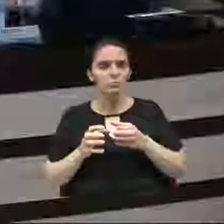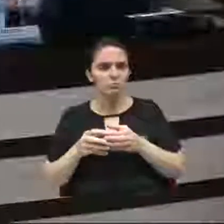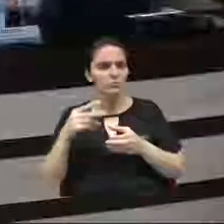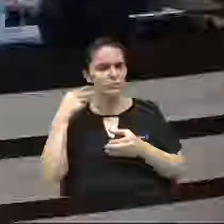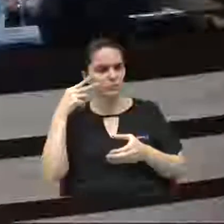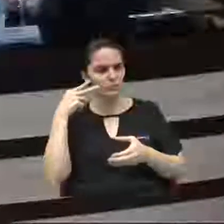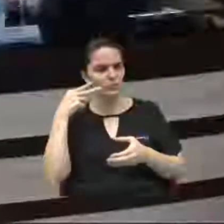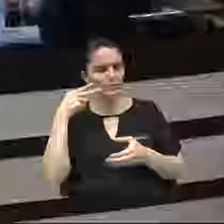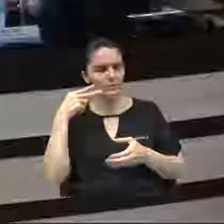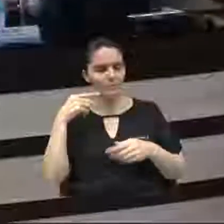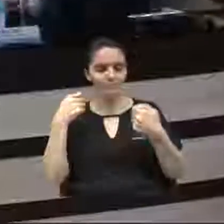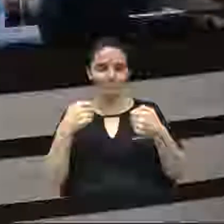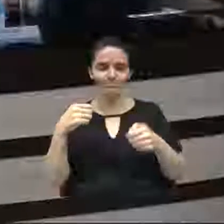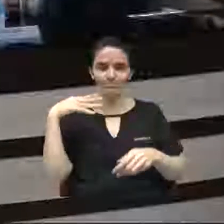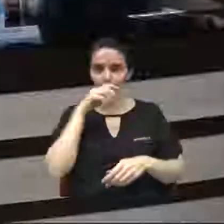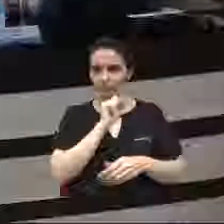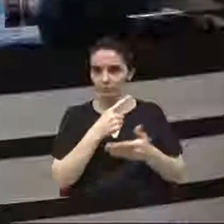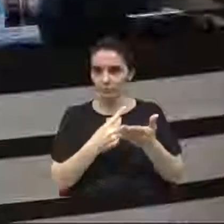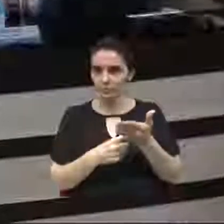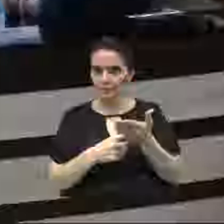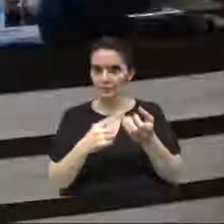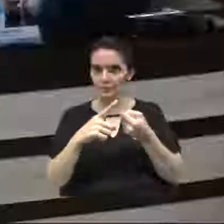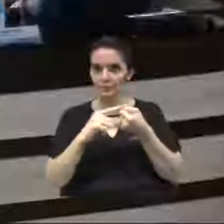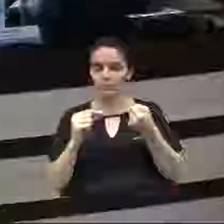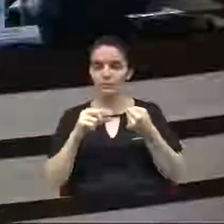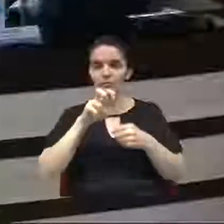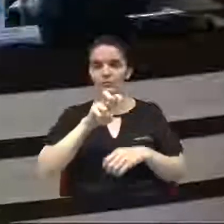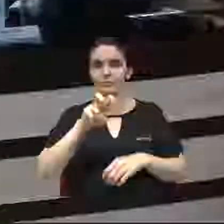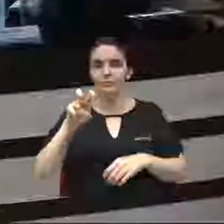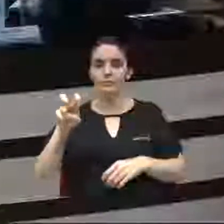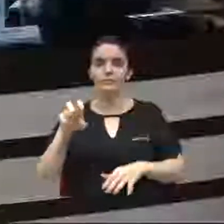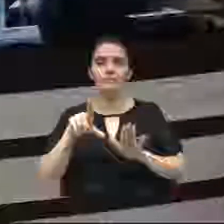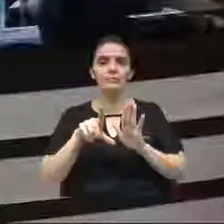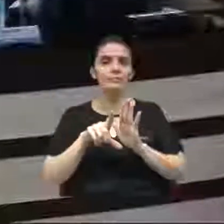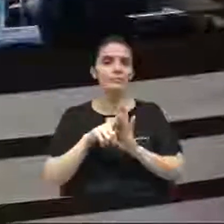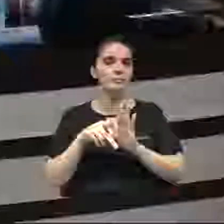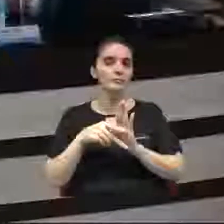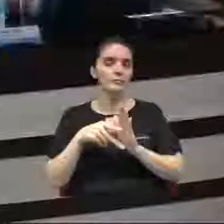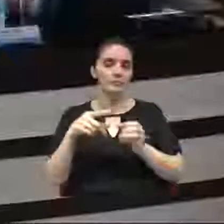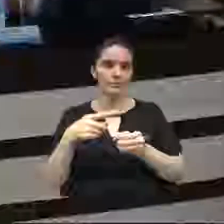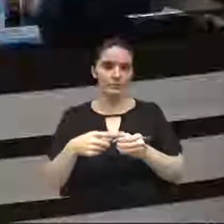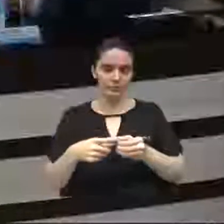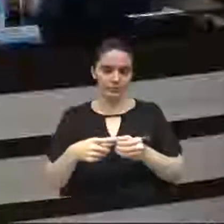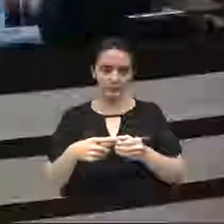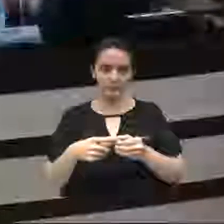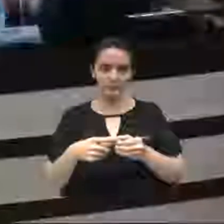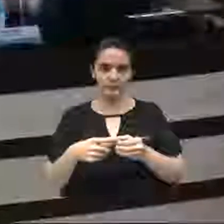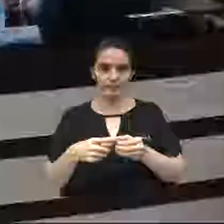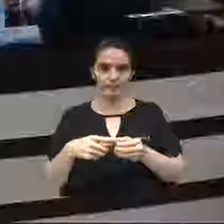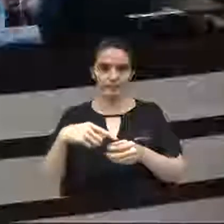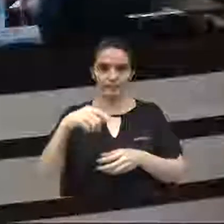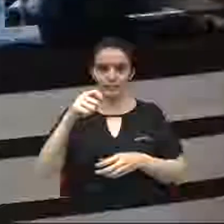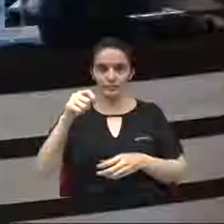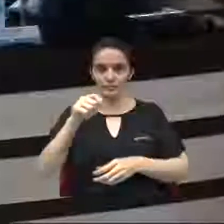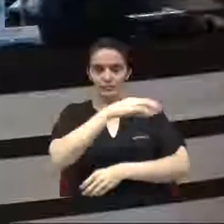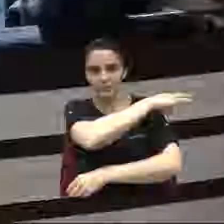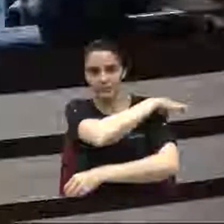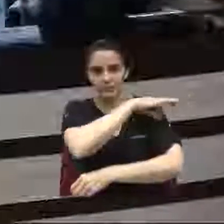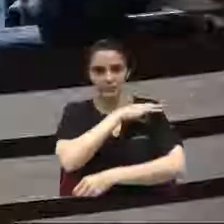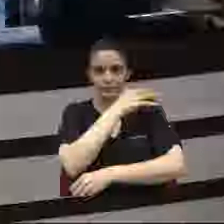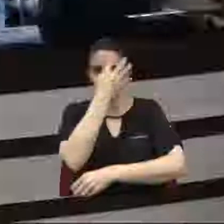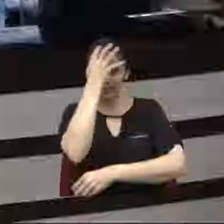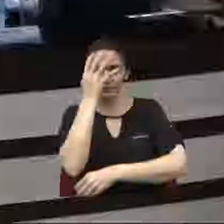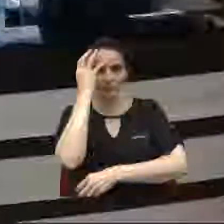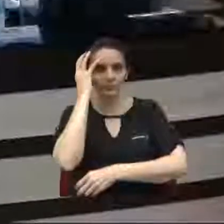vereadores em regime de urgência, de conformidade com o artigo 55 da Lei Orgânica do Município. Mário Celso Potion,